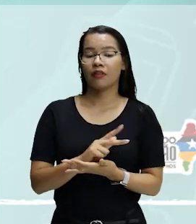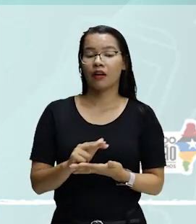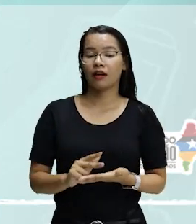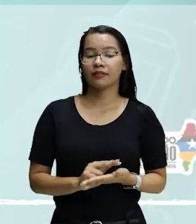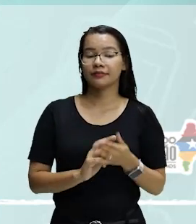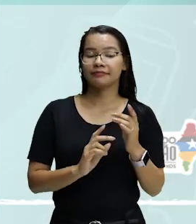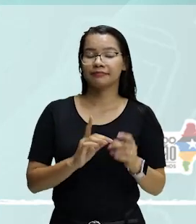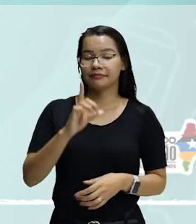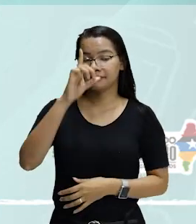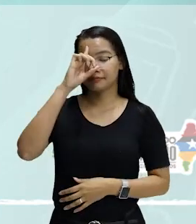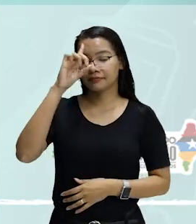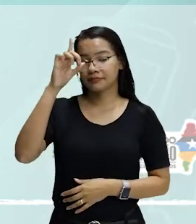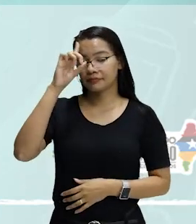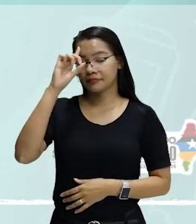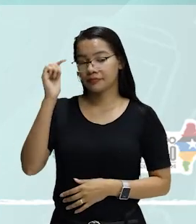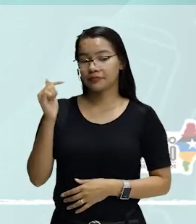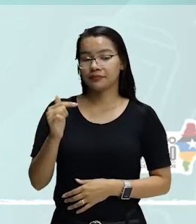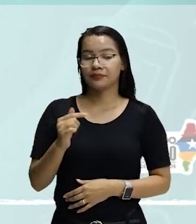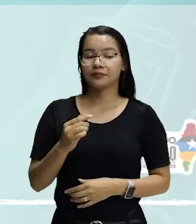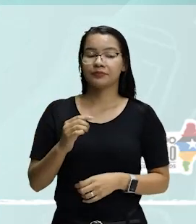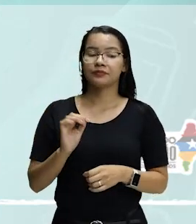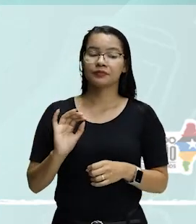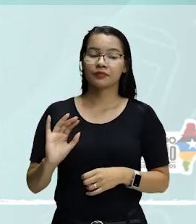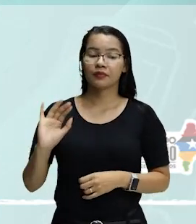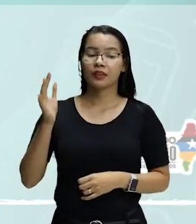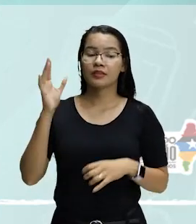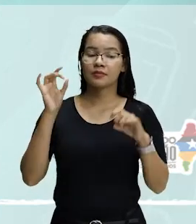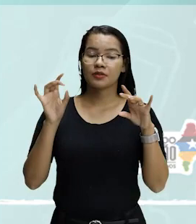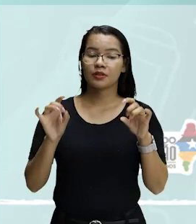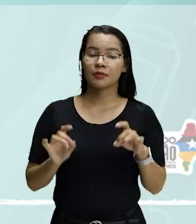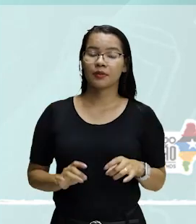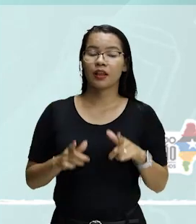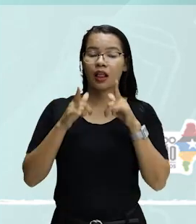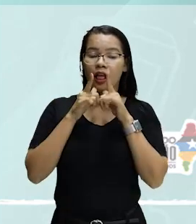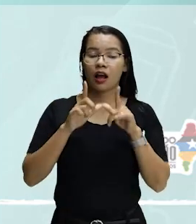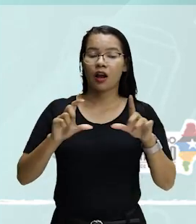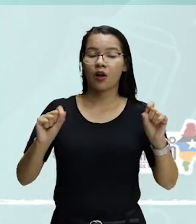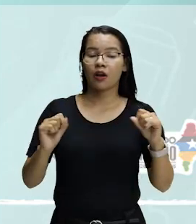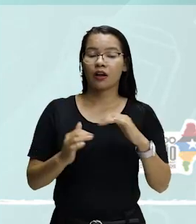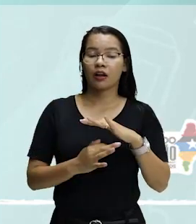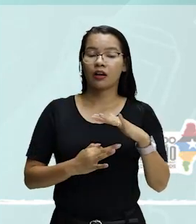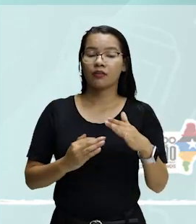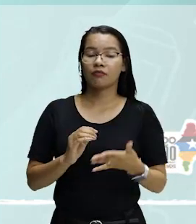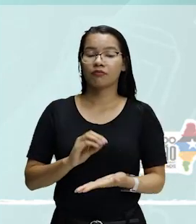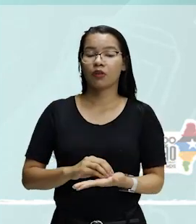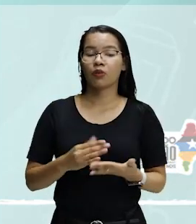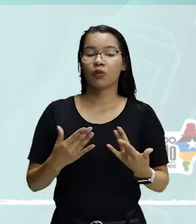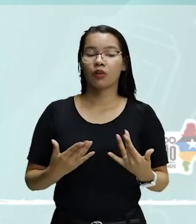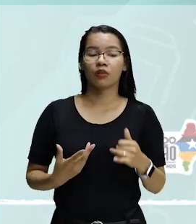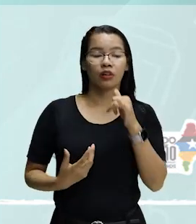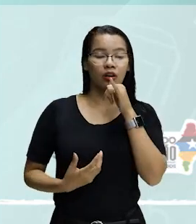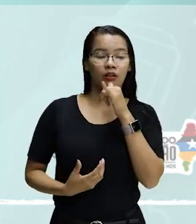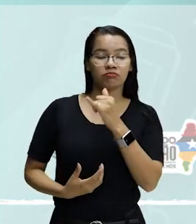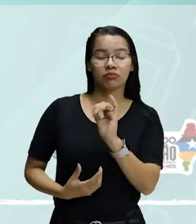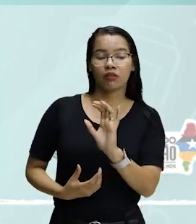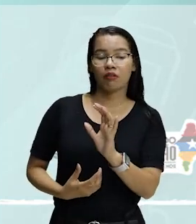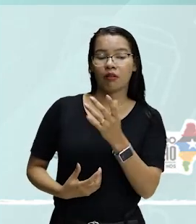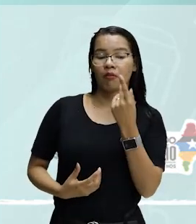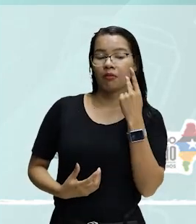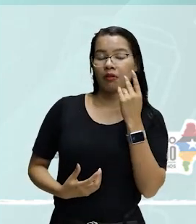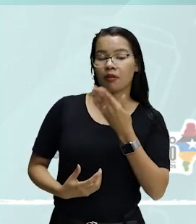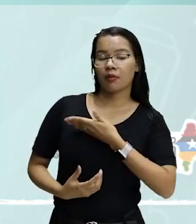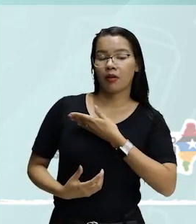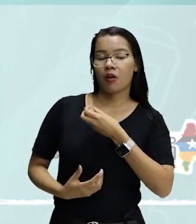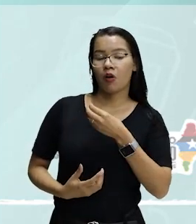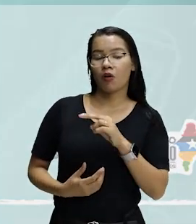acontece sobretudo na linguagem informal, quando contamos um fato para os amigos, um filme que passou na televisão,